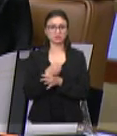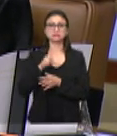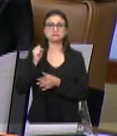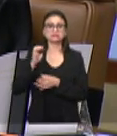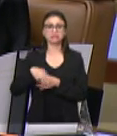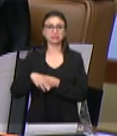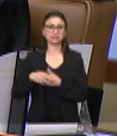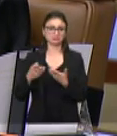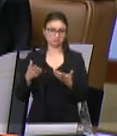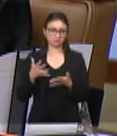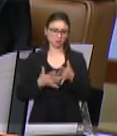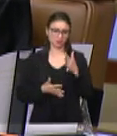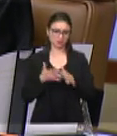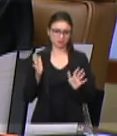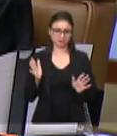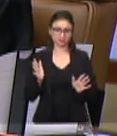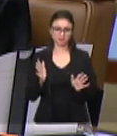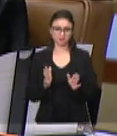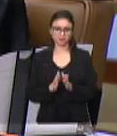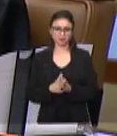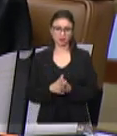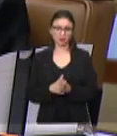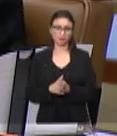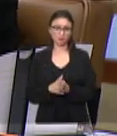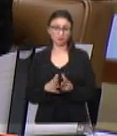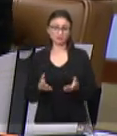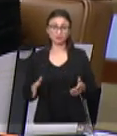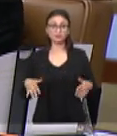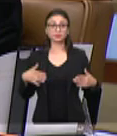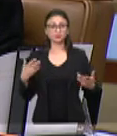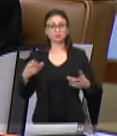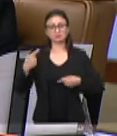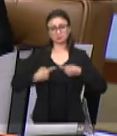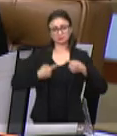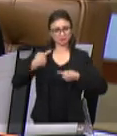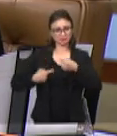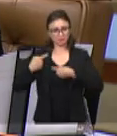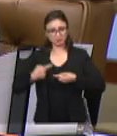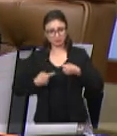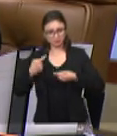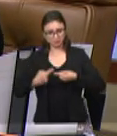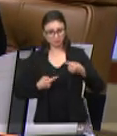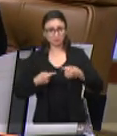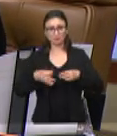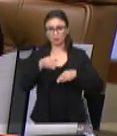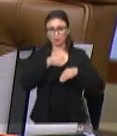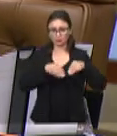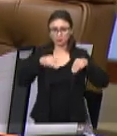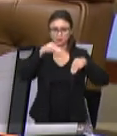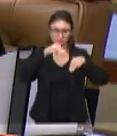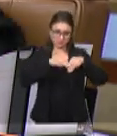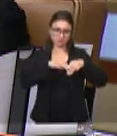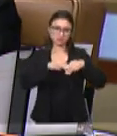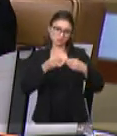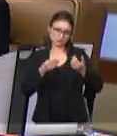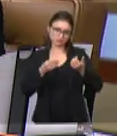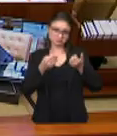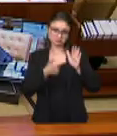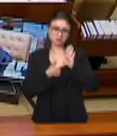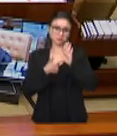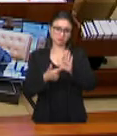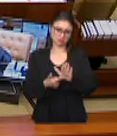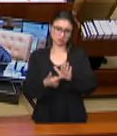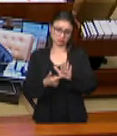independentemente de requerimento. Então, quer dizer, constando todo esse debate também que o ministro Cássio trouxe ao longo, muito